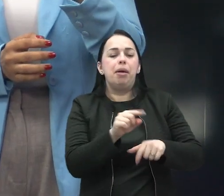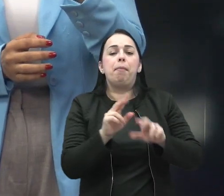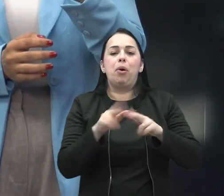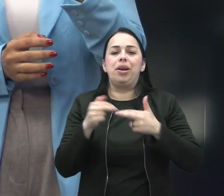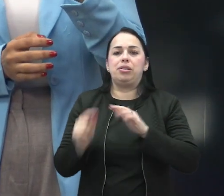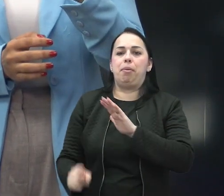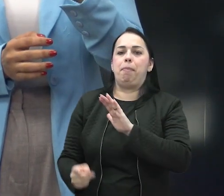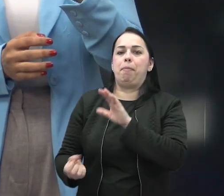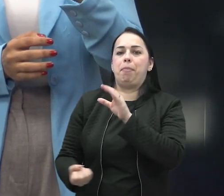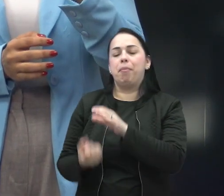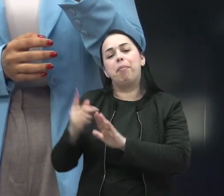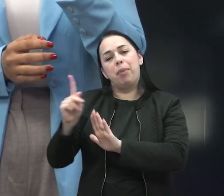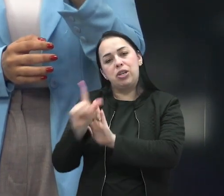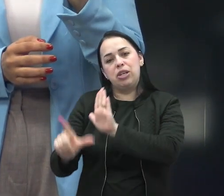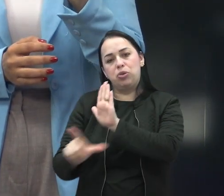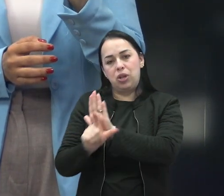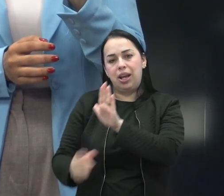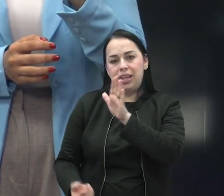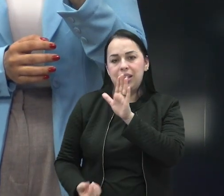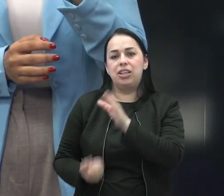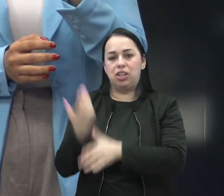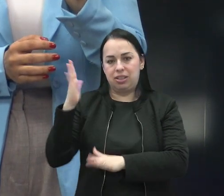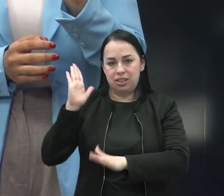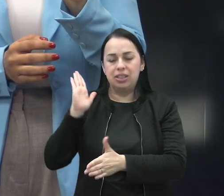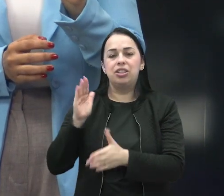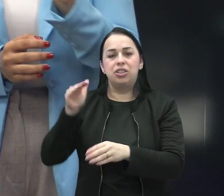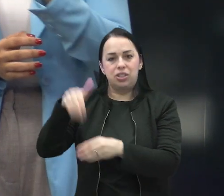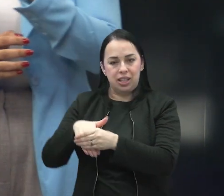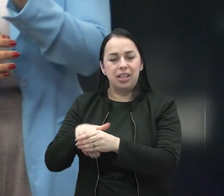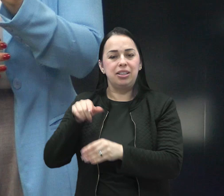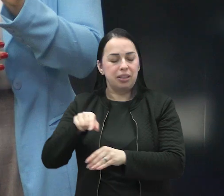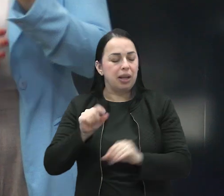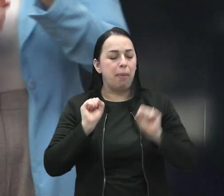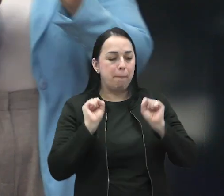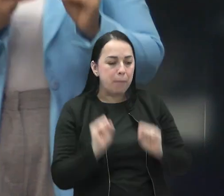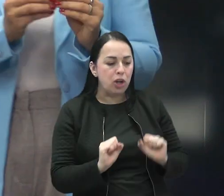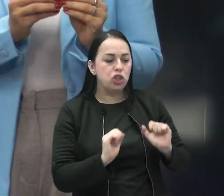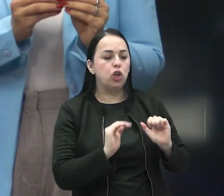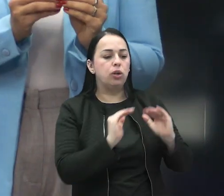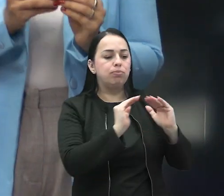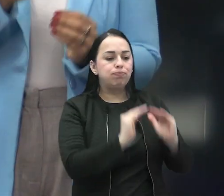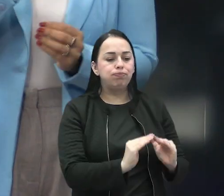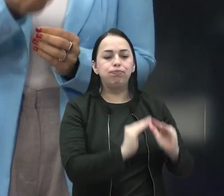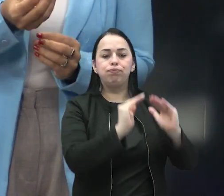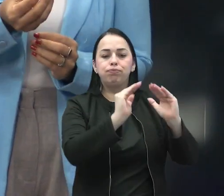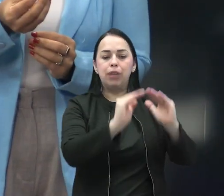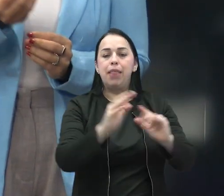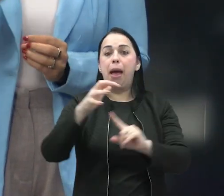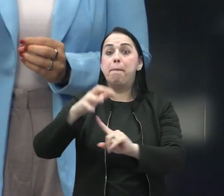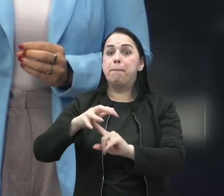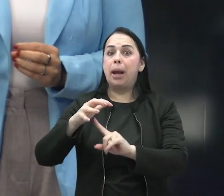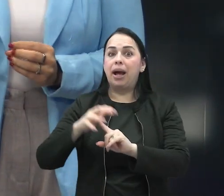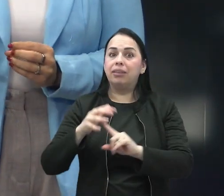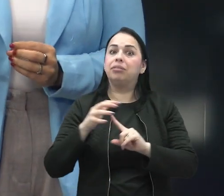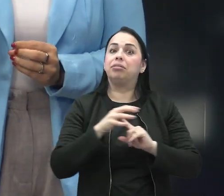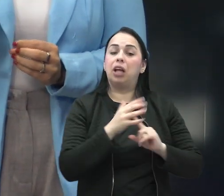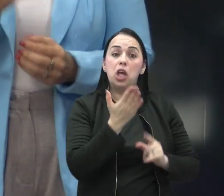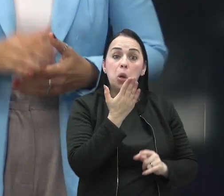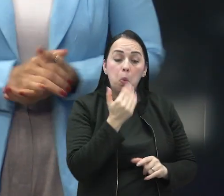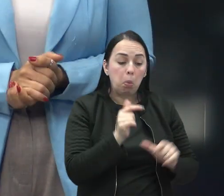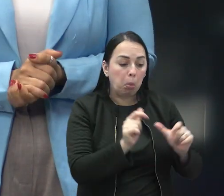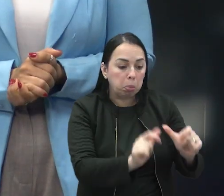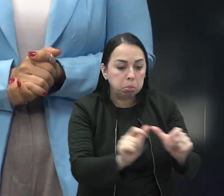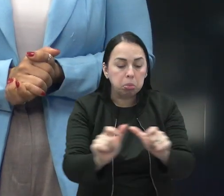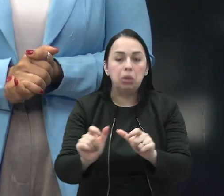lei aprovado pela Câmara autoriza a instalação de casinhas e comedouros em praças, terrenos